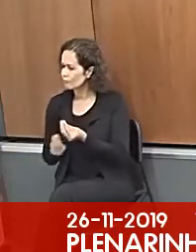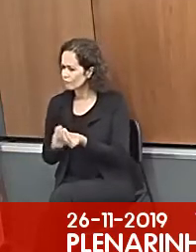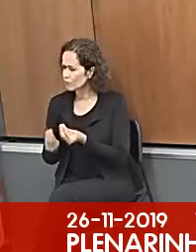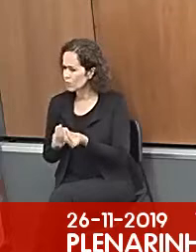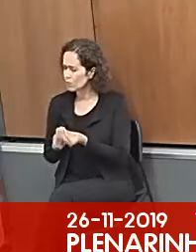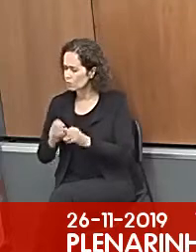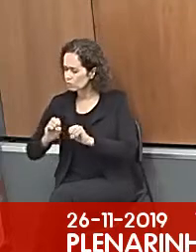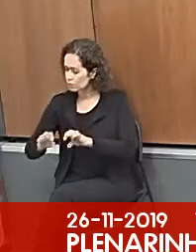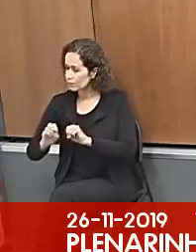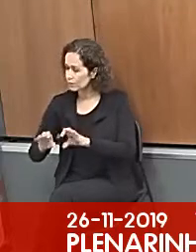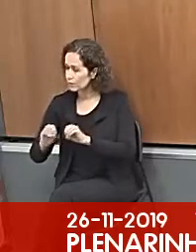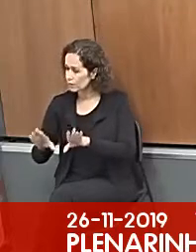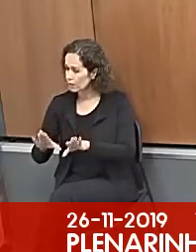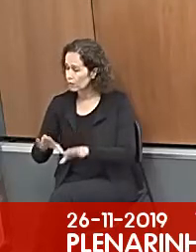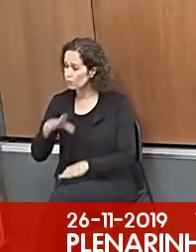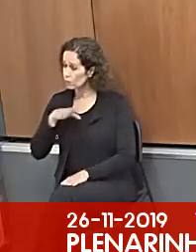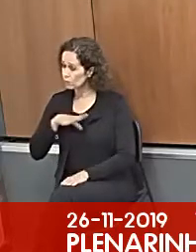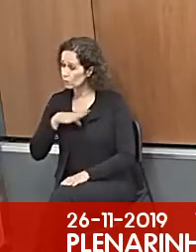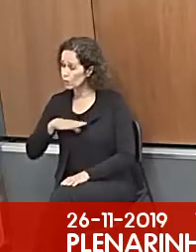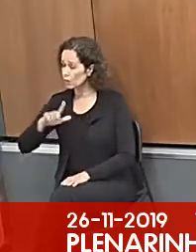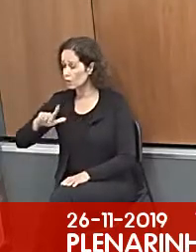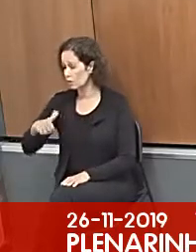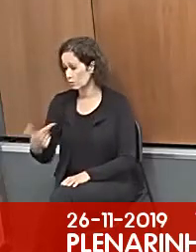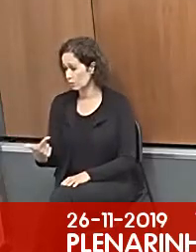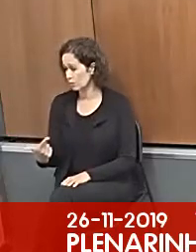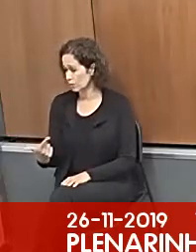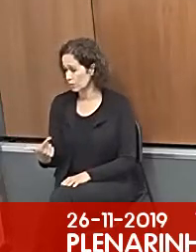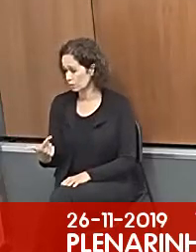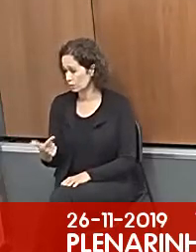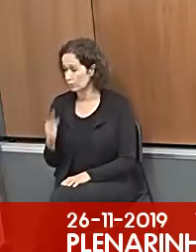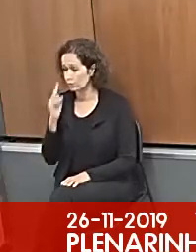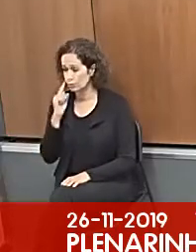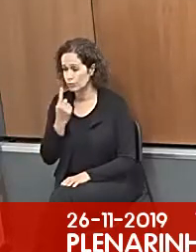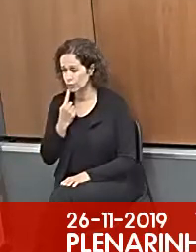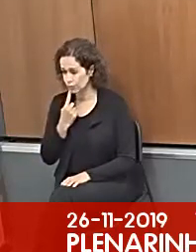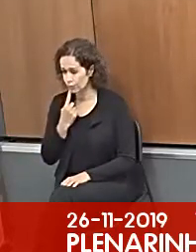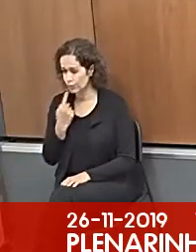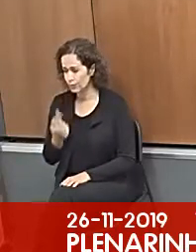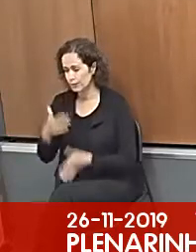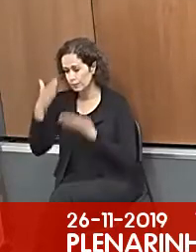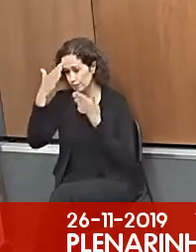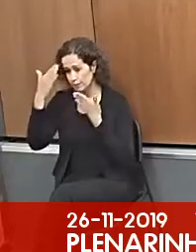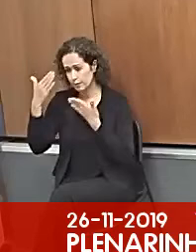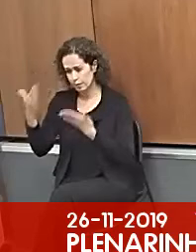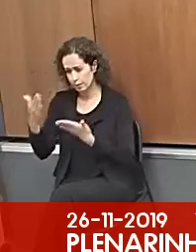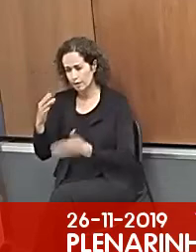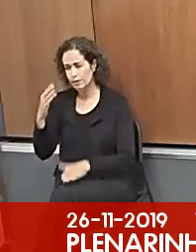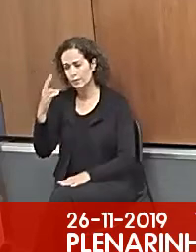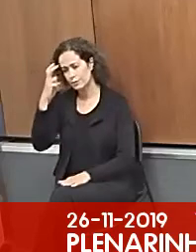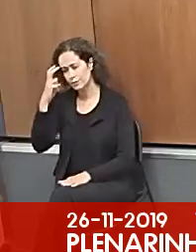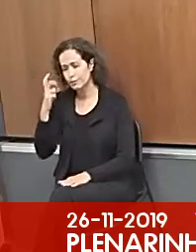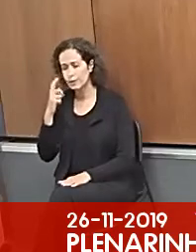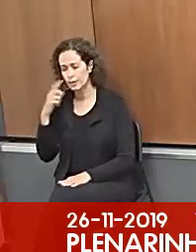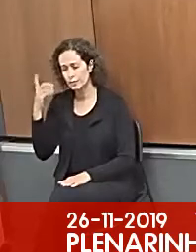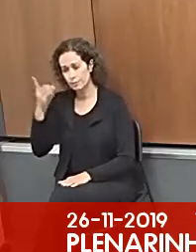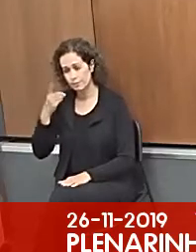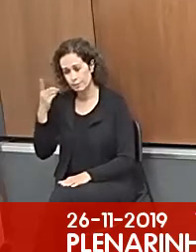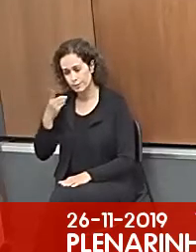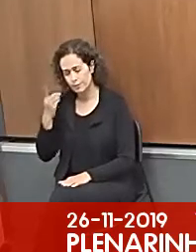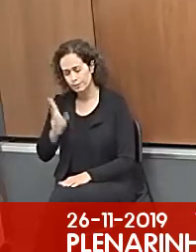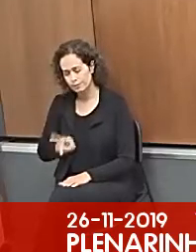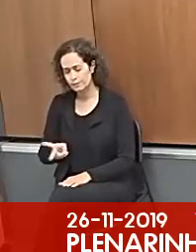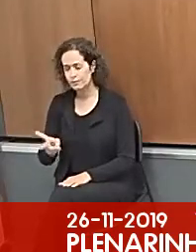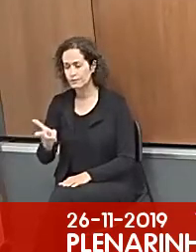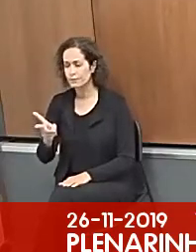ministrado o português como a segunda língua para os surdos. Muito obrigado, deputado Zé Guilherme. Continuando aqui,